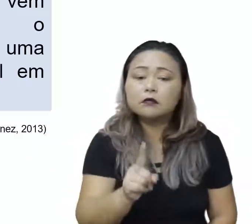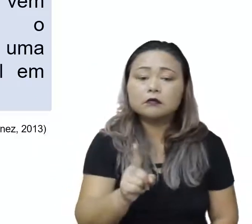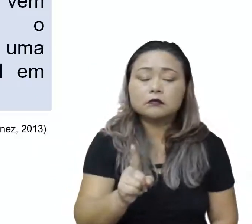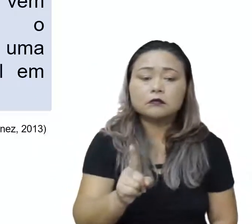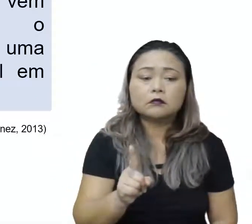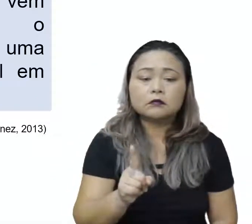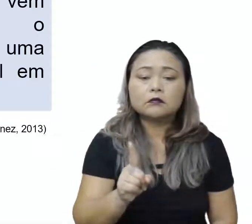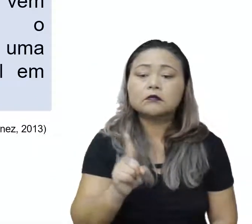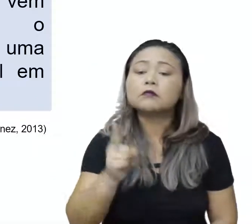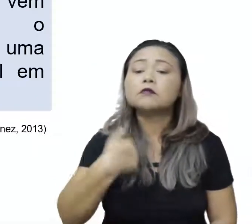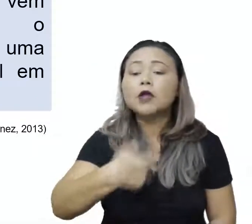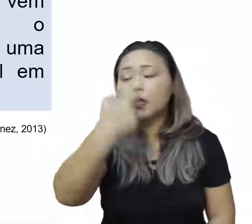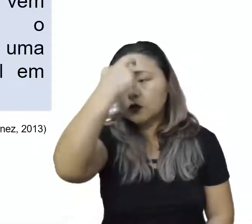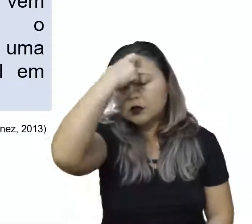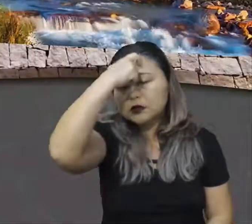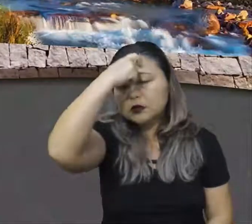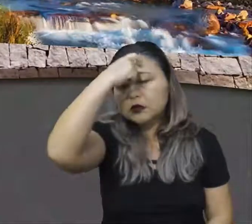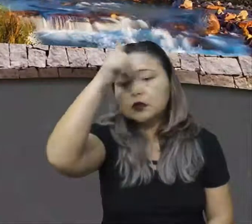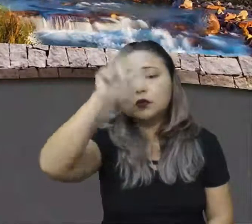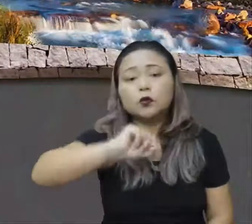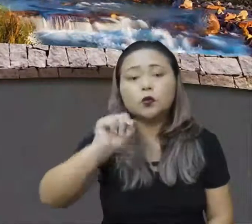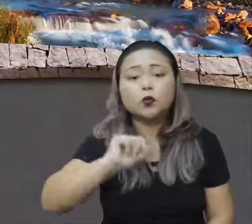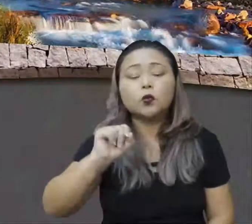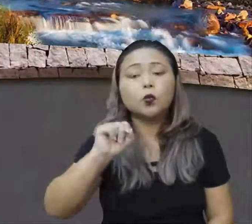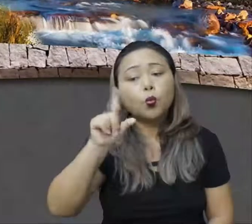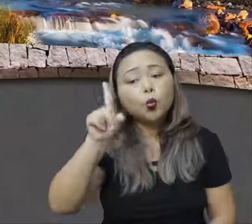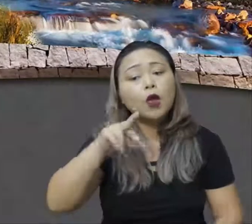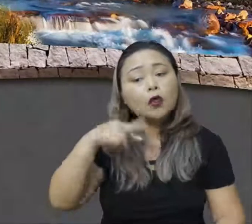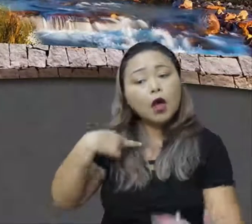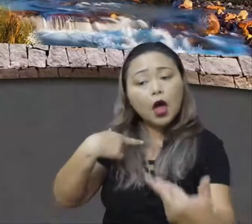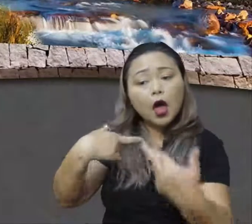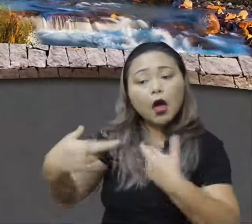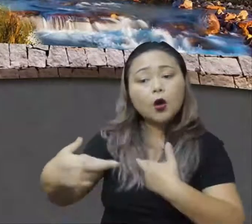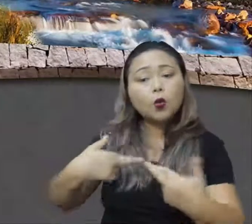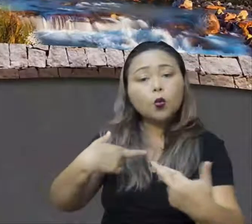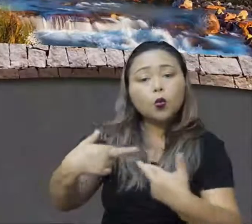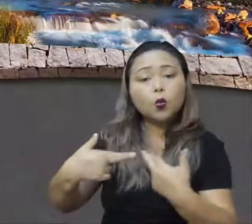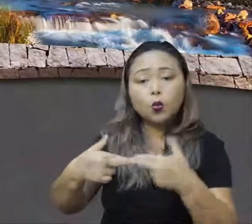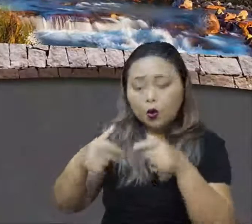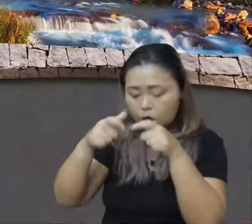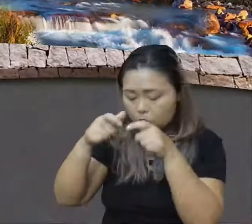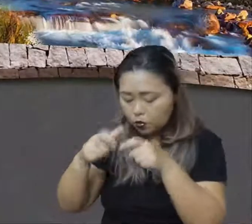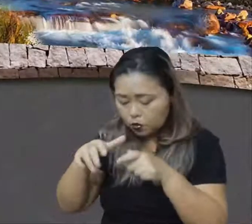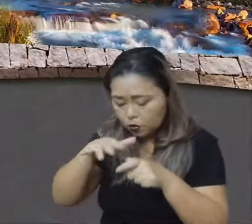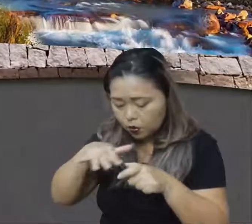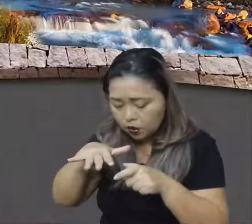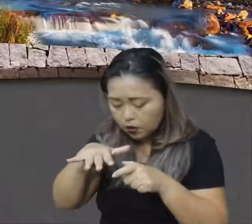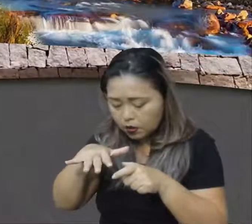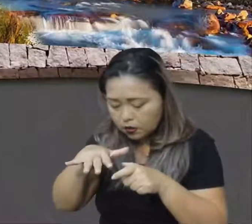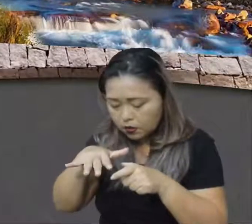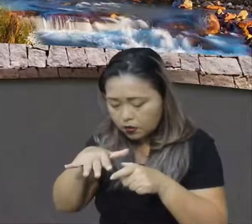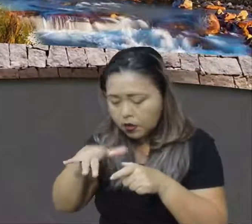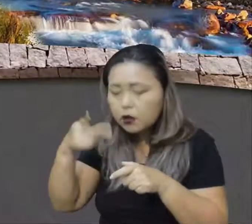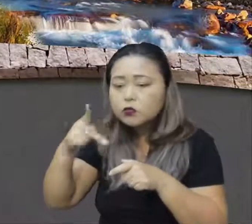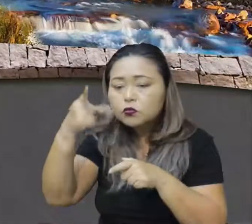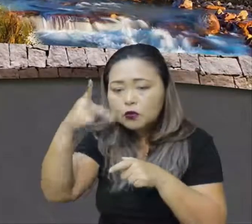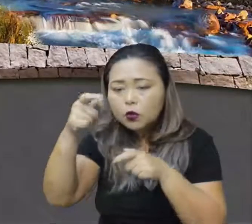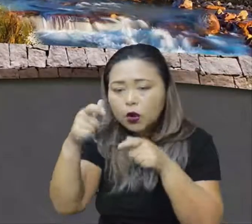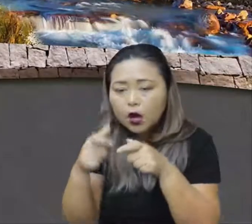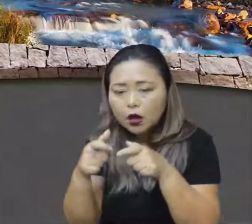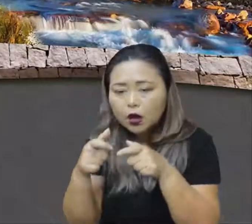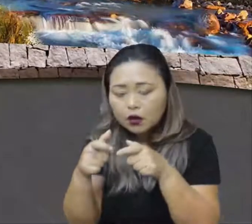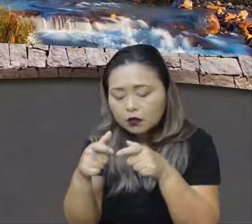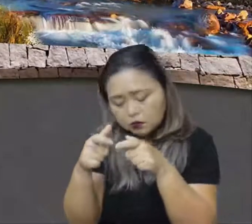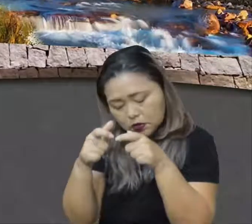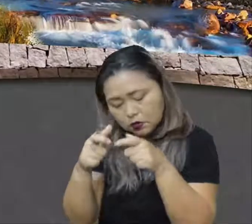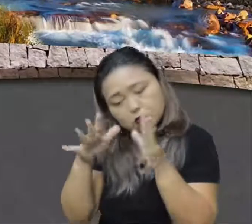Que a nossa consciência tem que estar relacionada ao que é local, aí o seu lugar. O